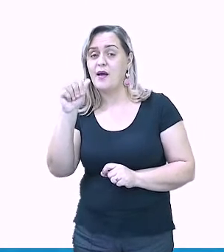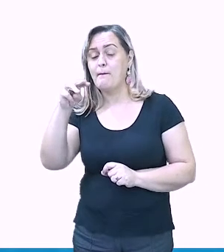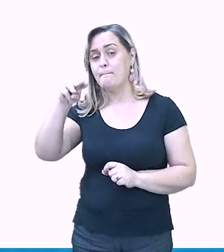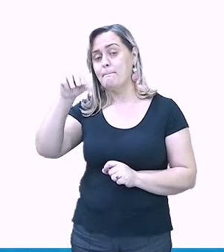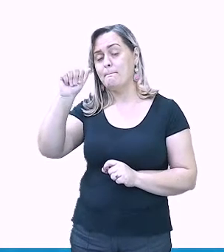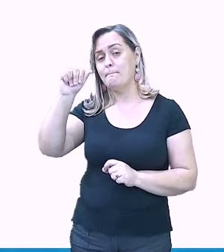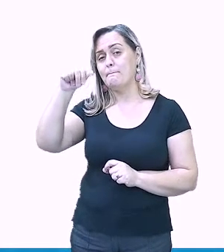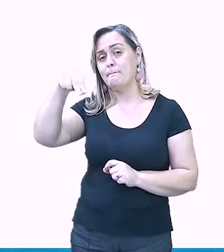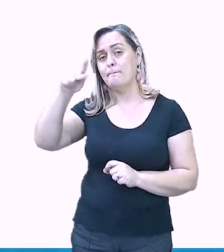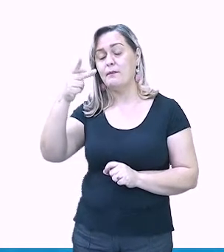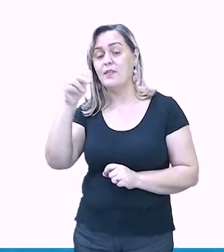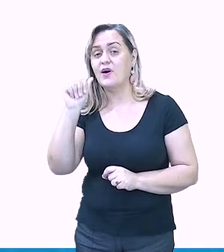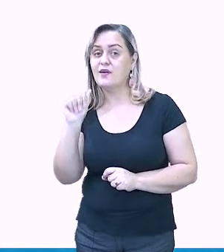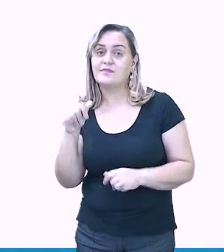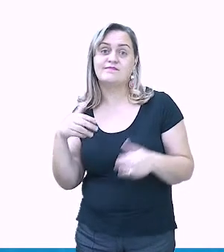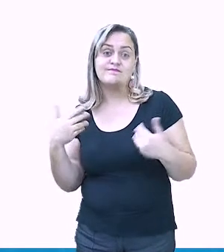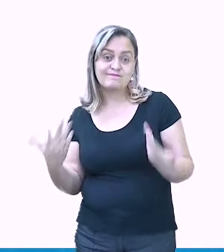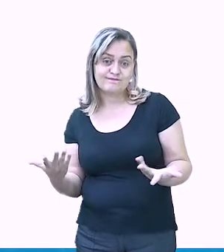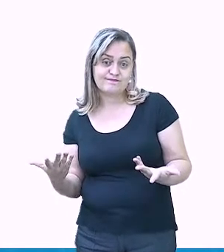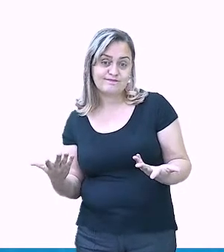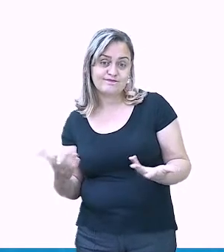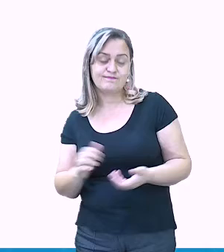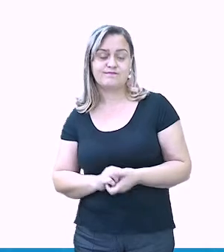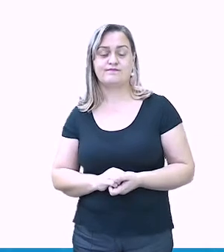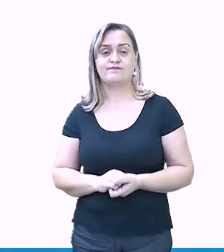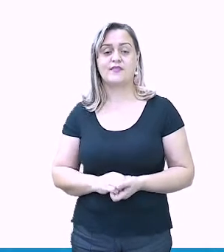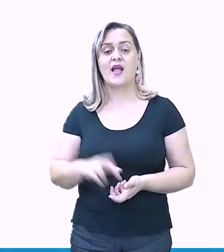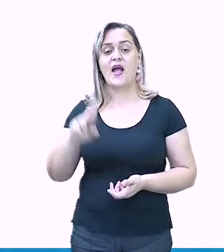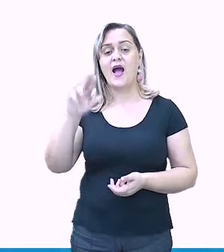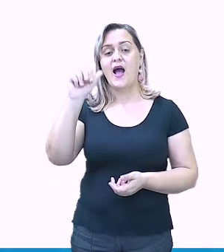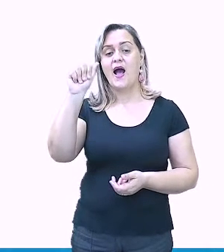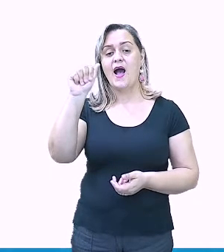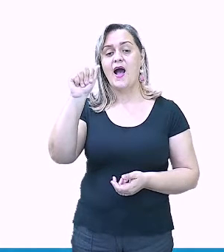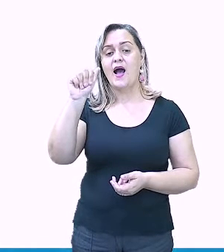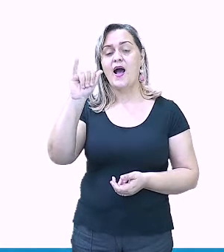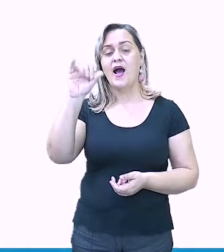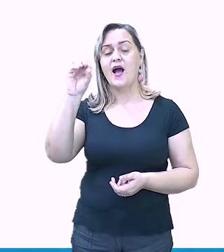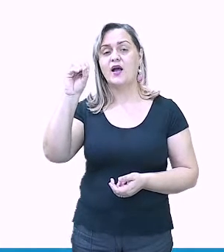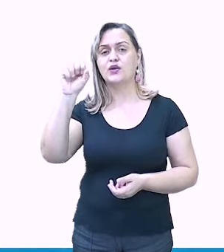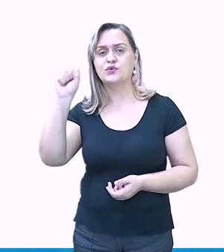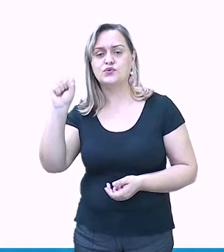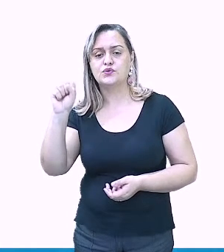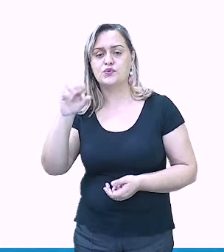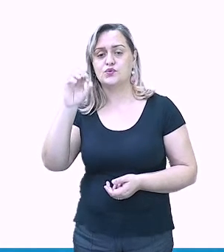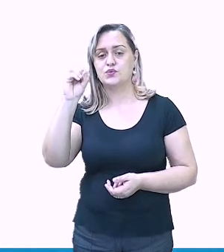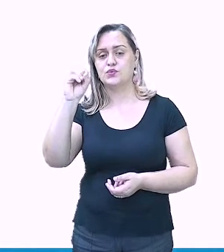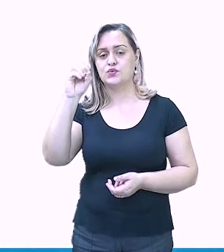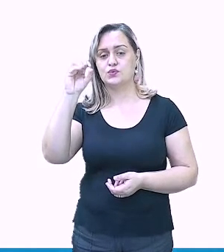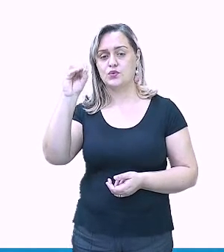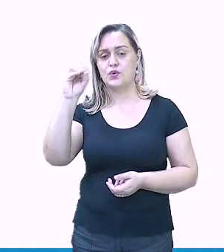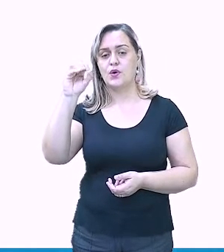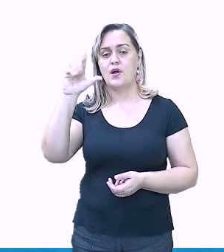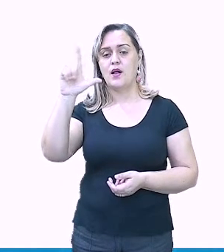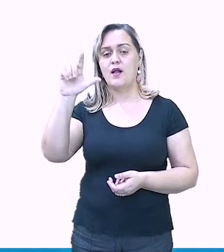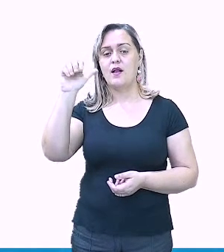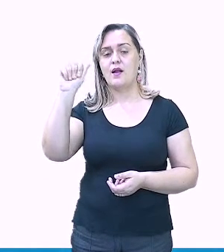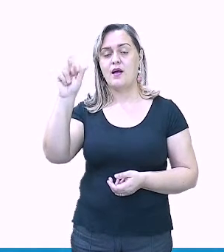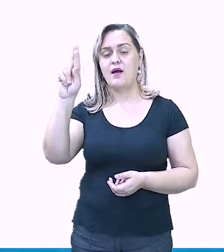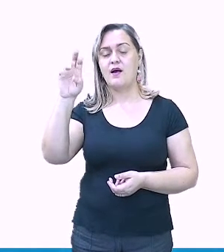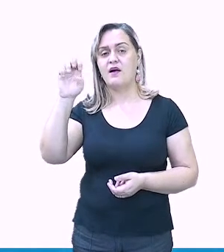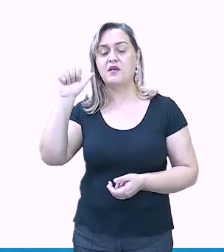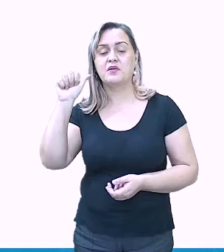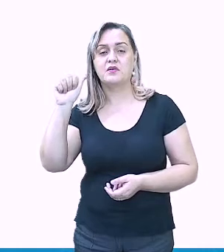de sol? E se fosse citadina, refere-se à cidade, então,